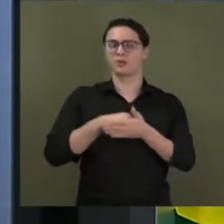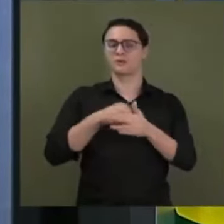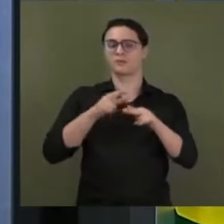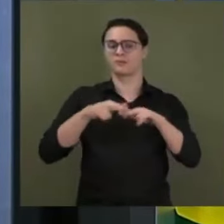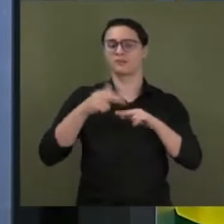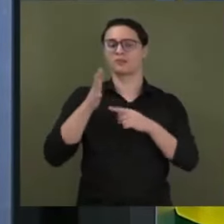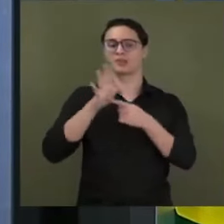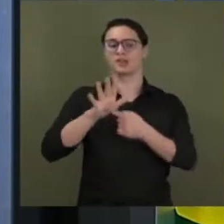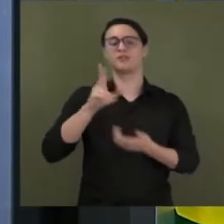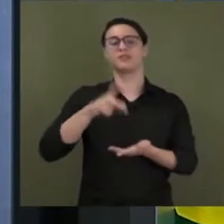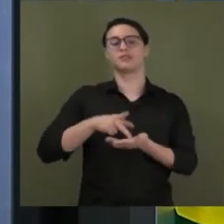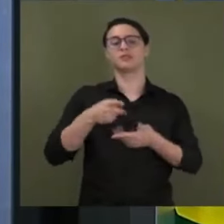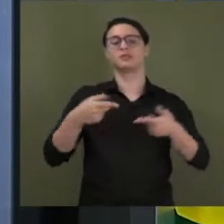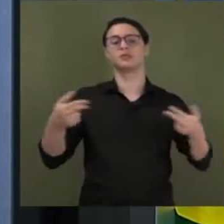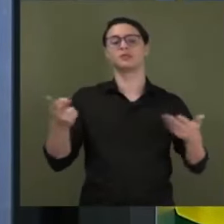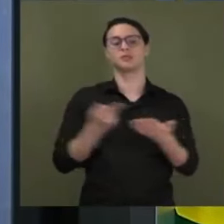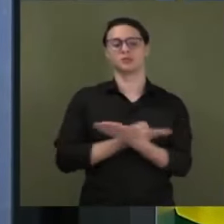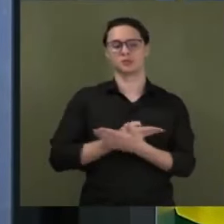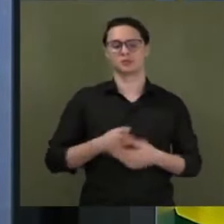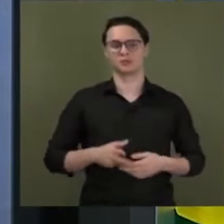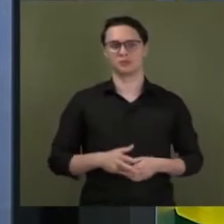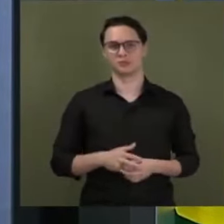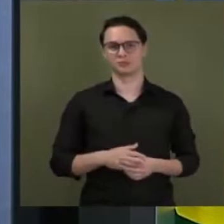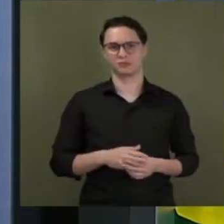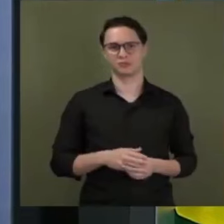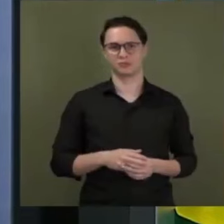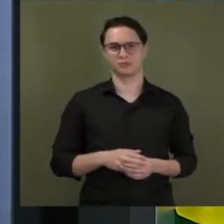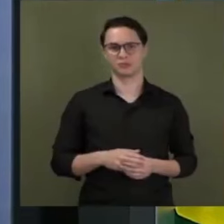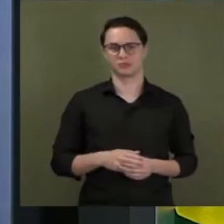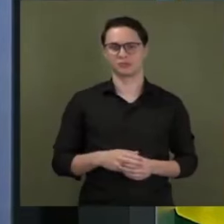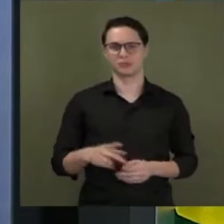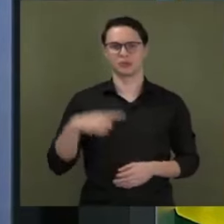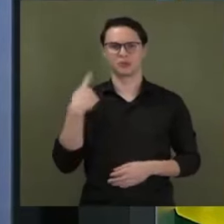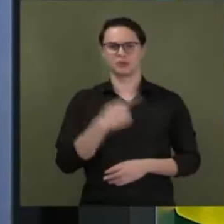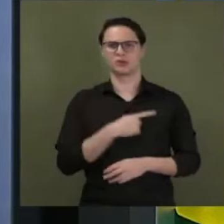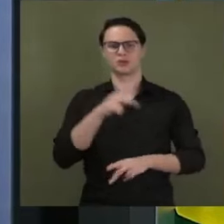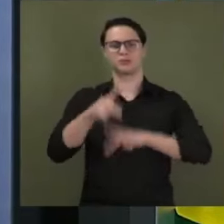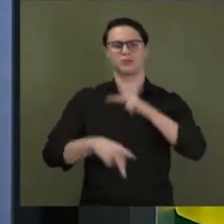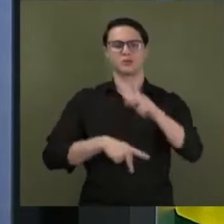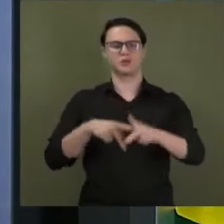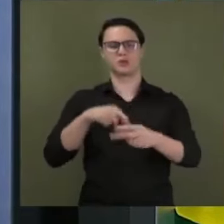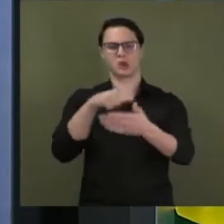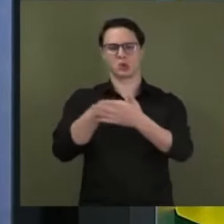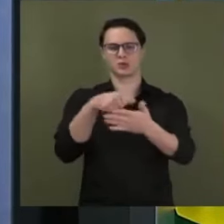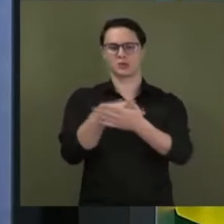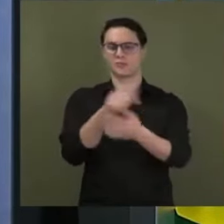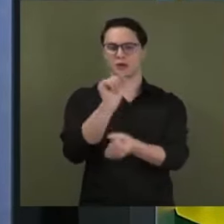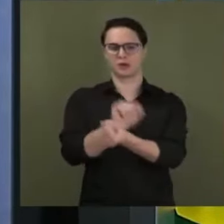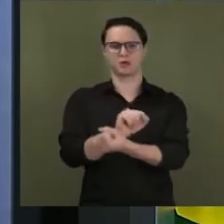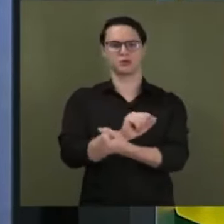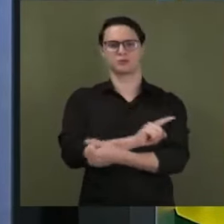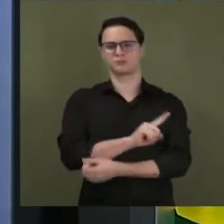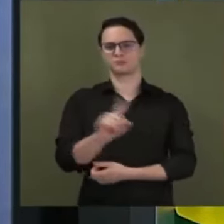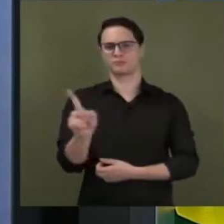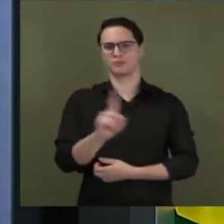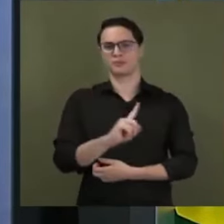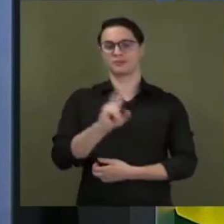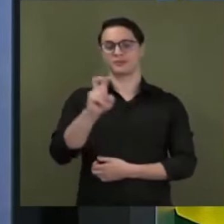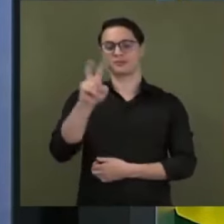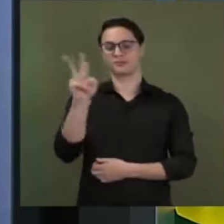do que aconteceu o nosso povo não parou de lutar cinco vezes